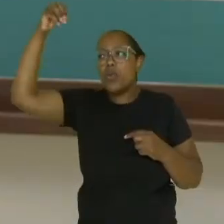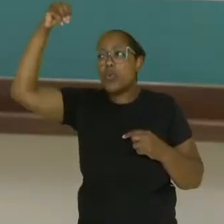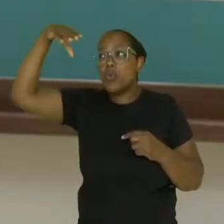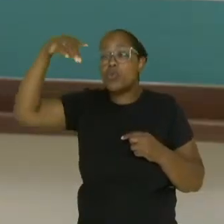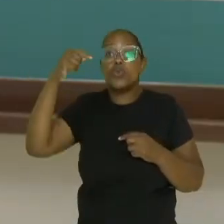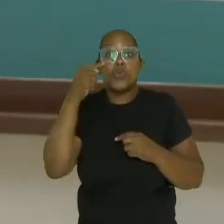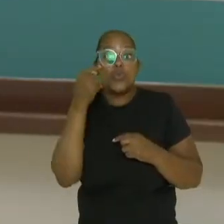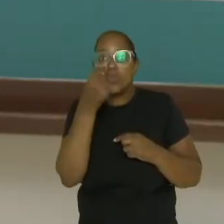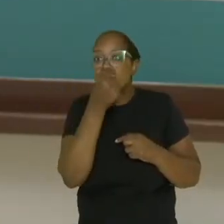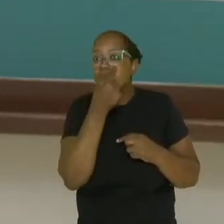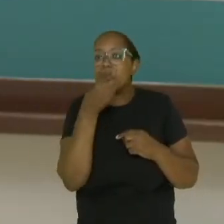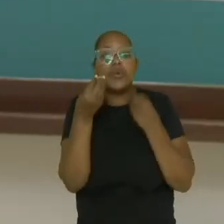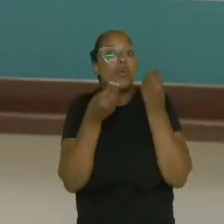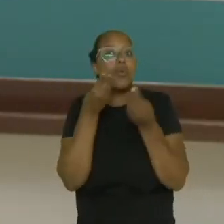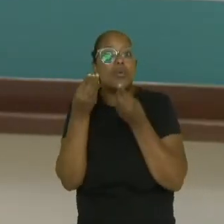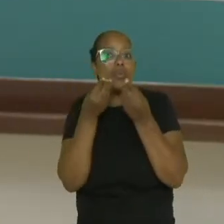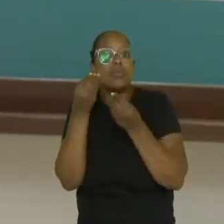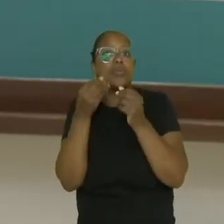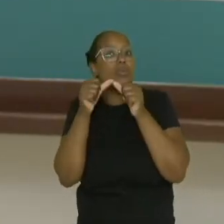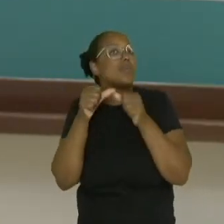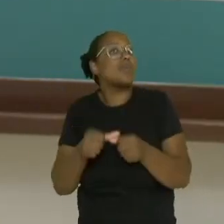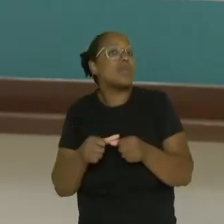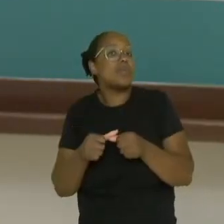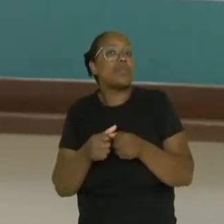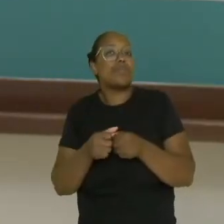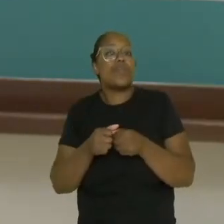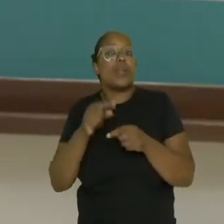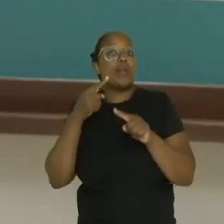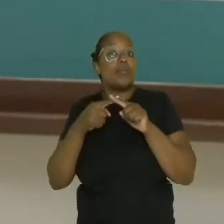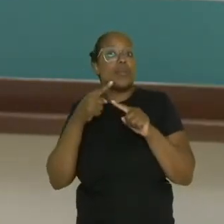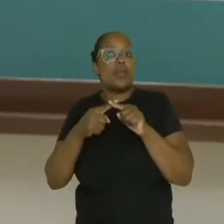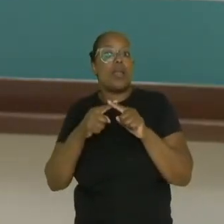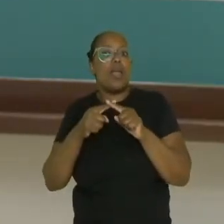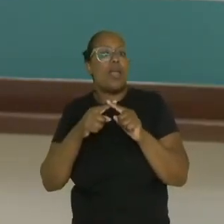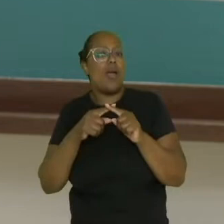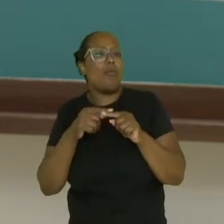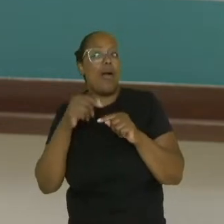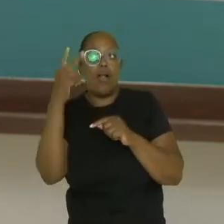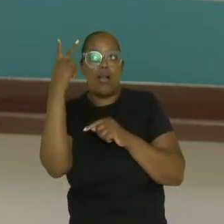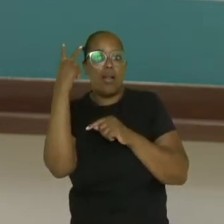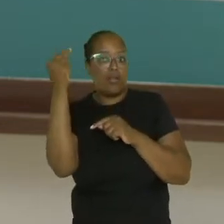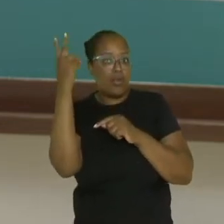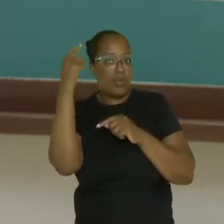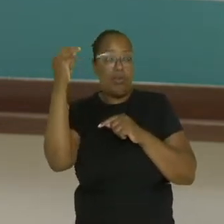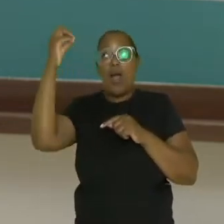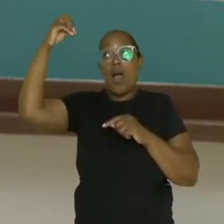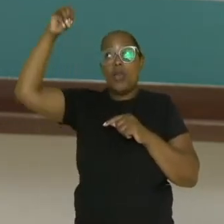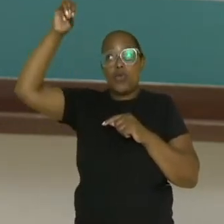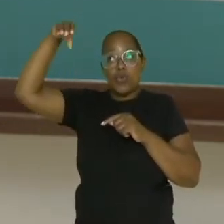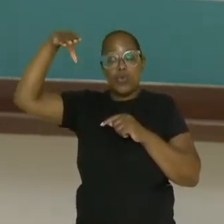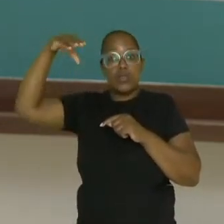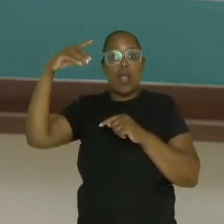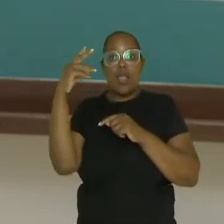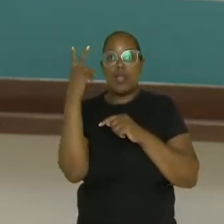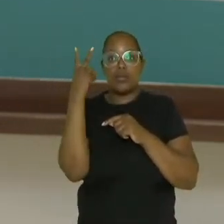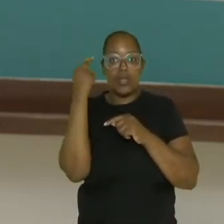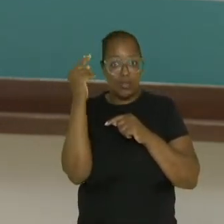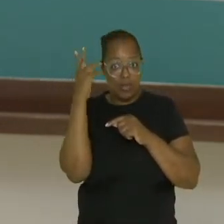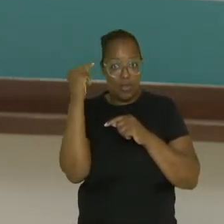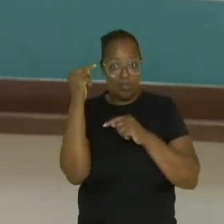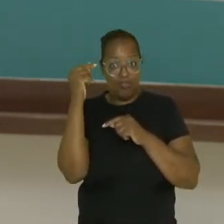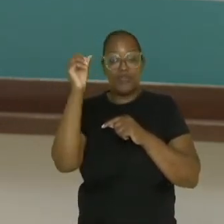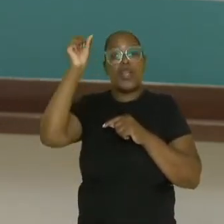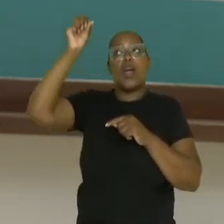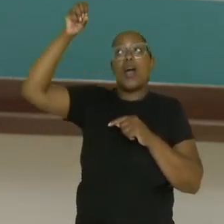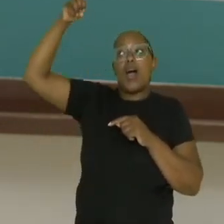do sol que eu mostrei para vocês ainda há pouco é considerada luz natural, pois ela é produzida pela natureza a